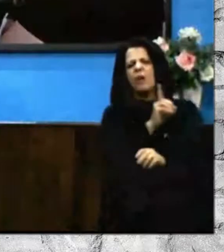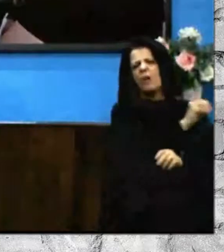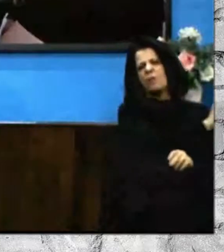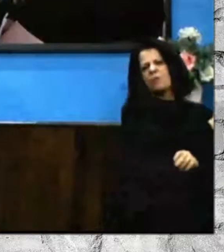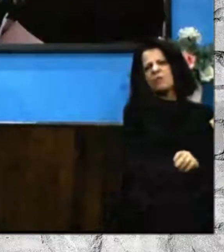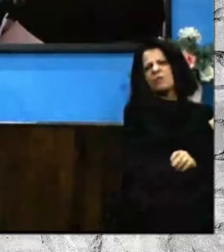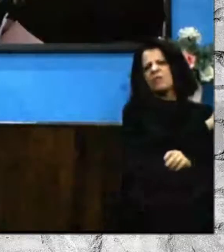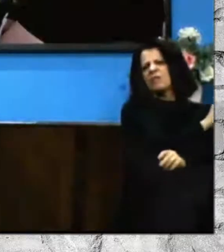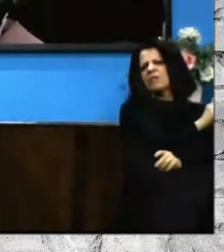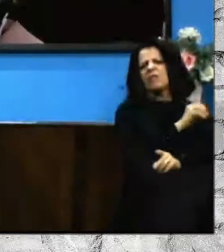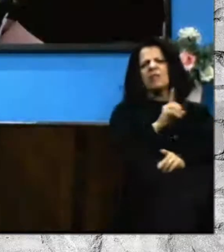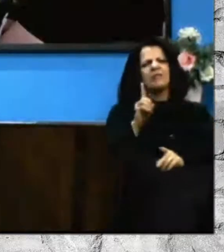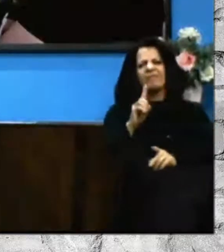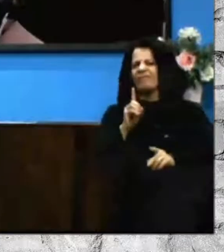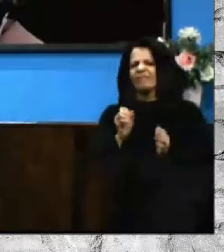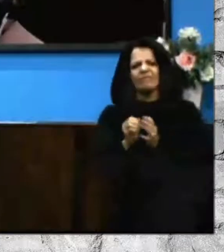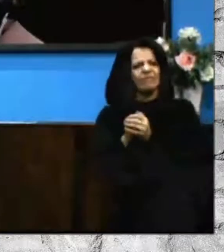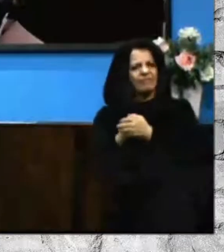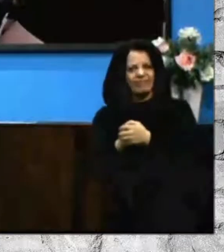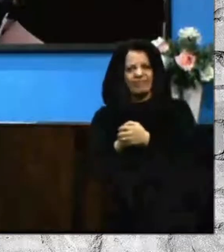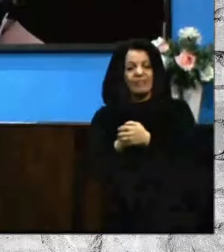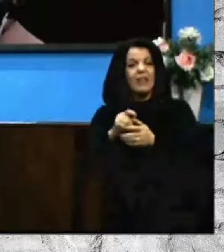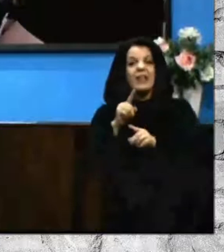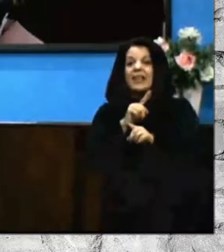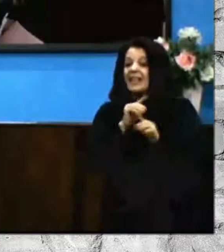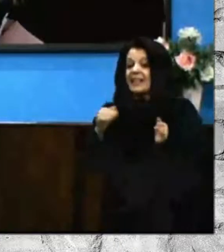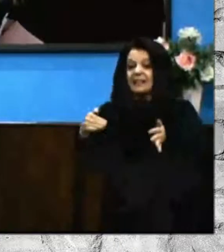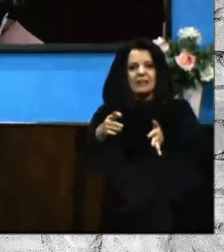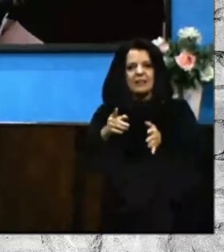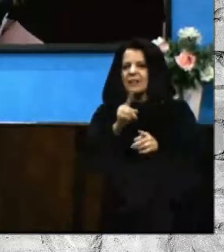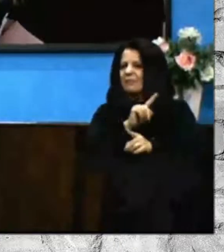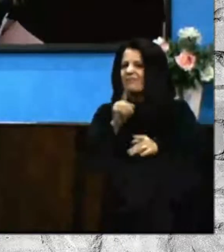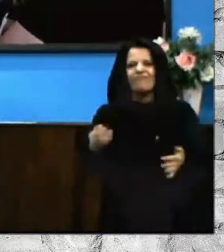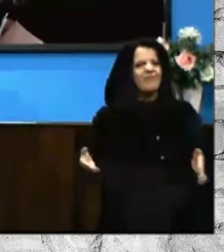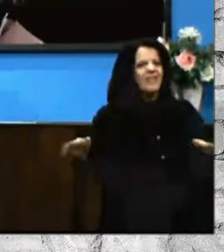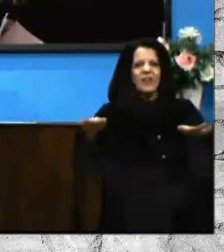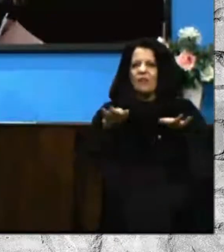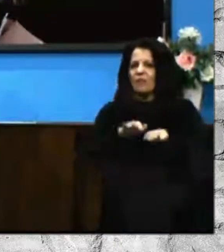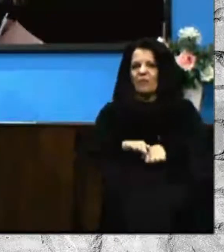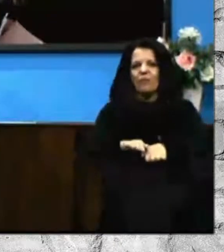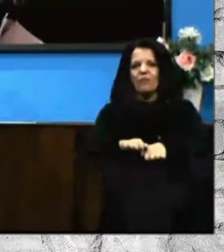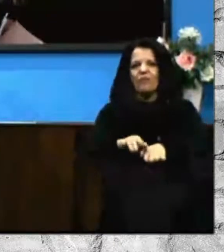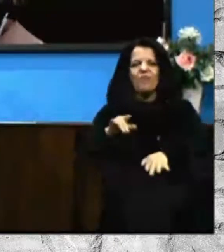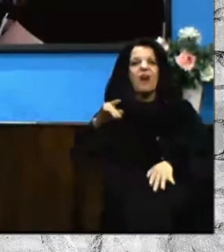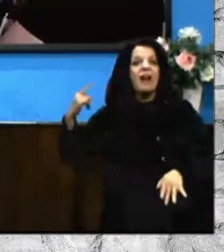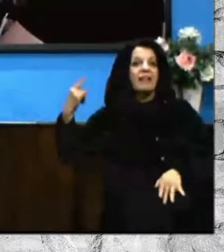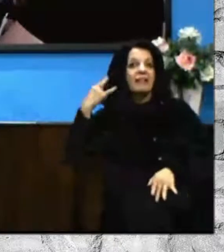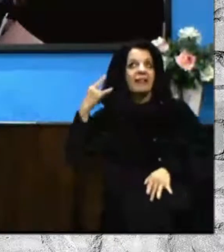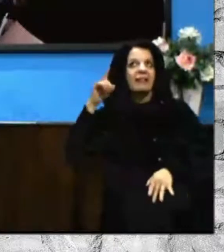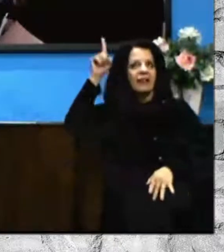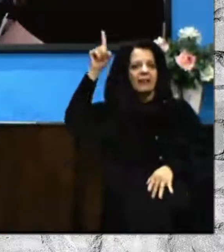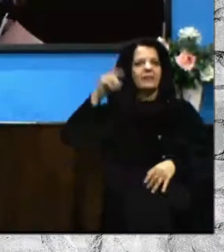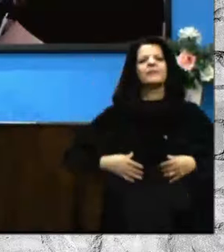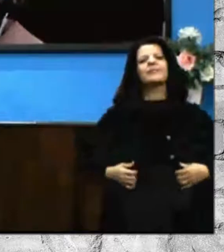Deus, de jeito nenhum. O diabo quer que Jesus faça o que muitos estão fazendo, tentando a Deus.